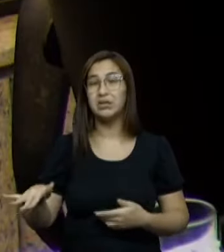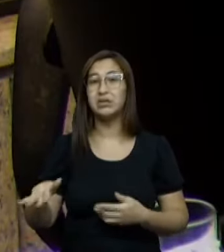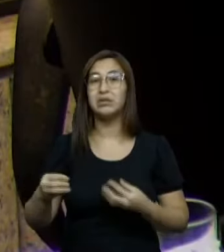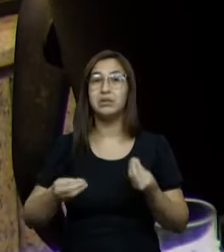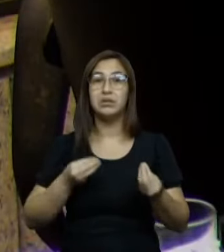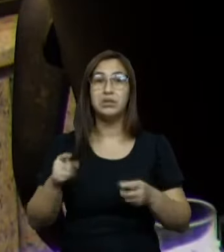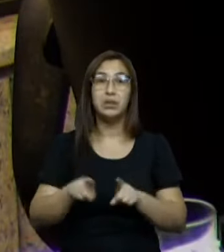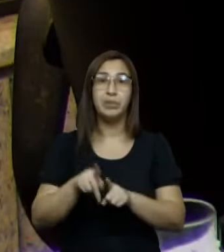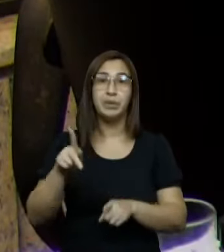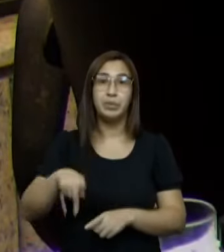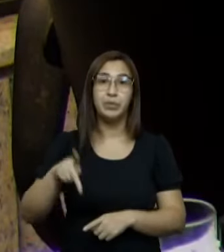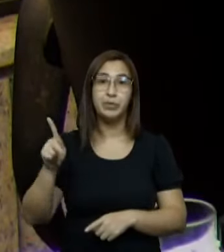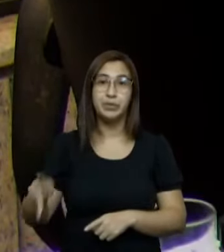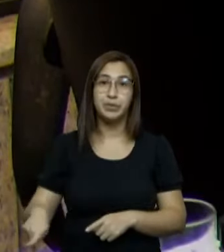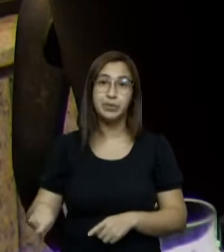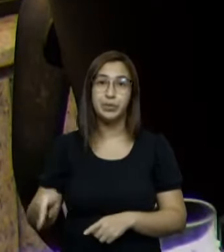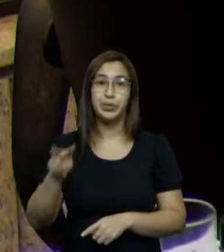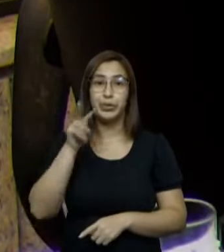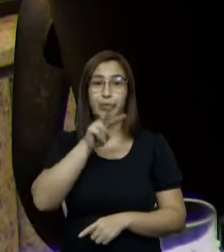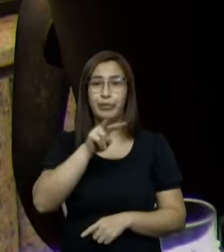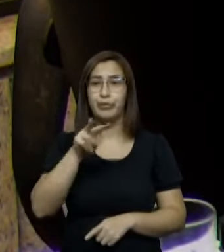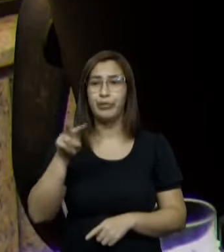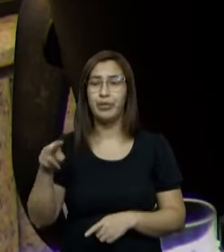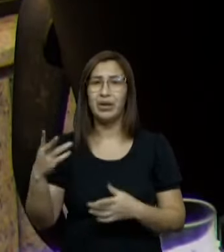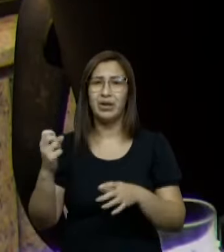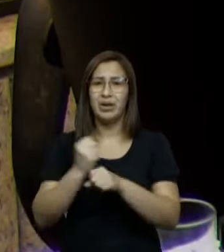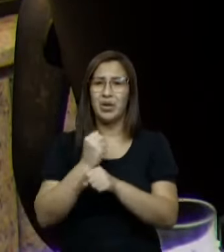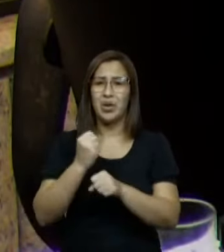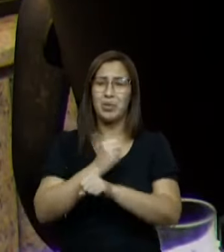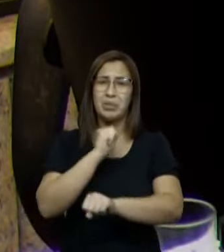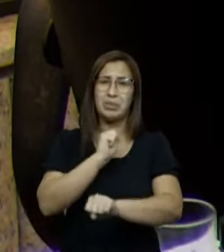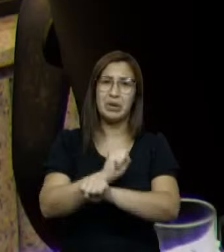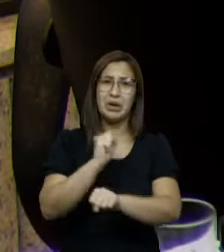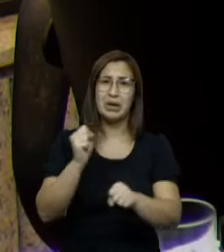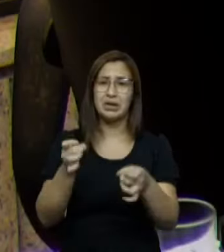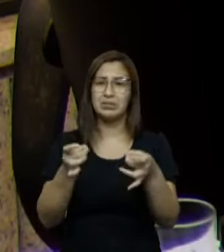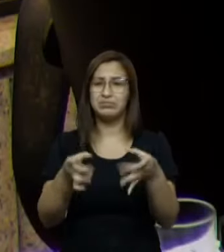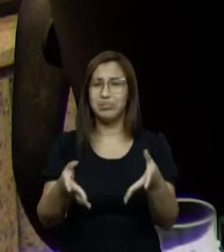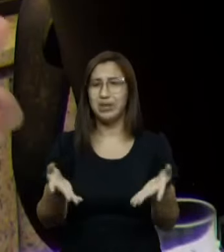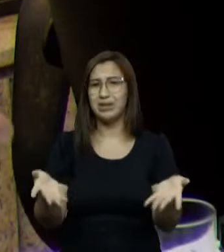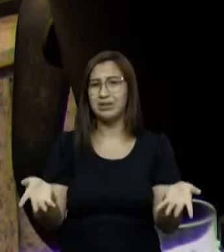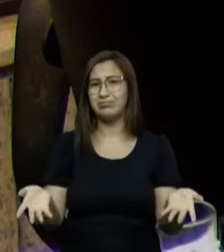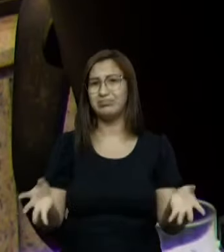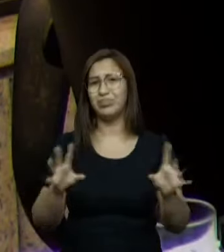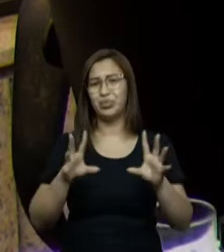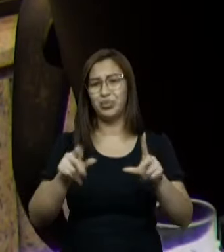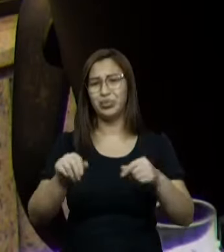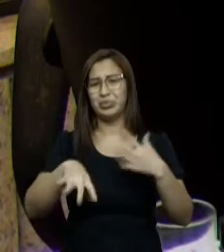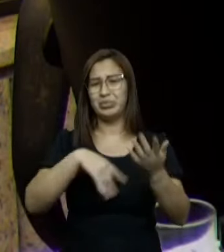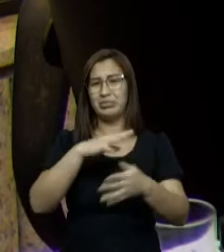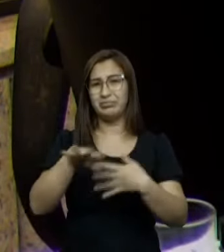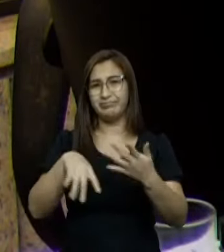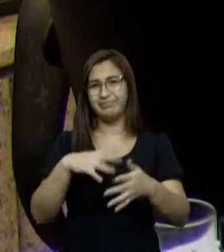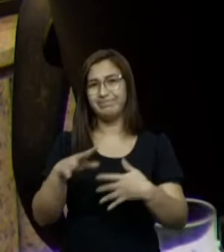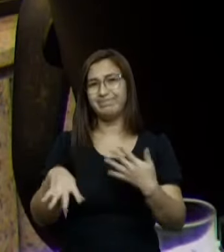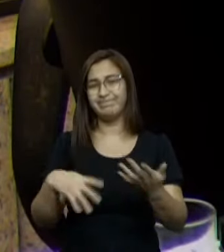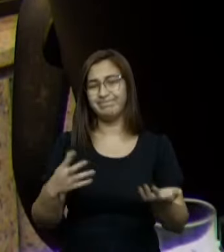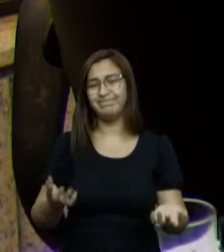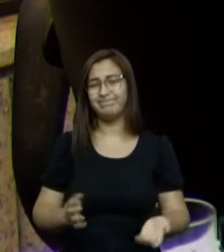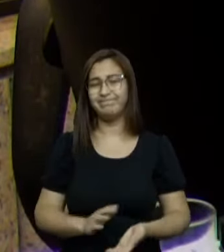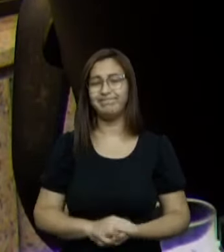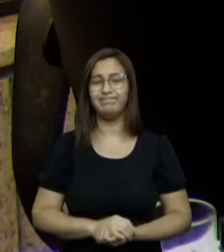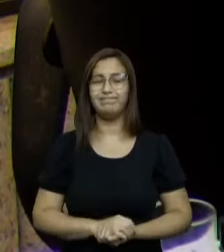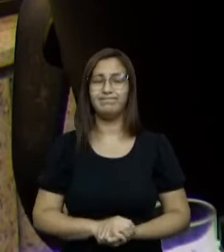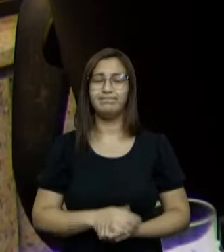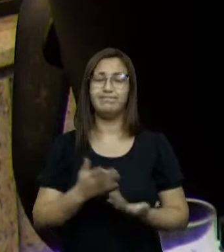professores tendo que conviver com obras paradas, com abandono, com tudo que daí decorre. Esse